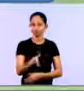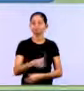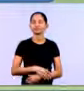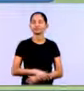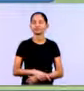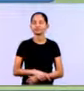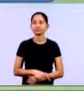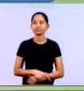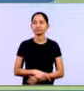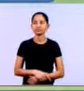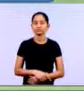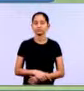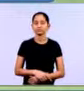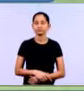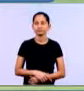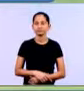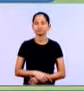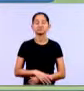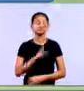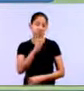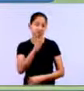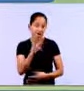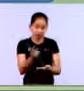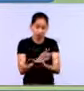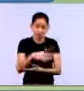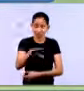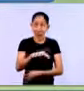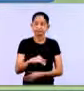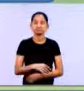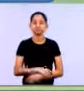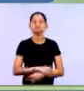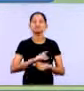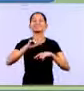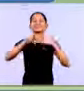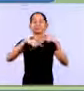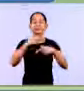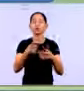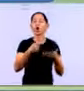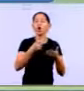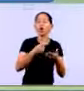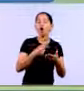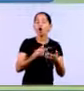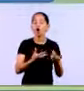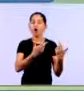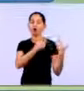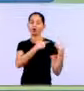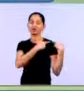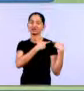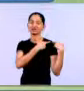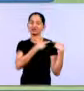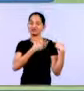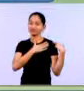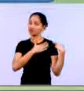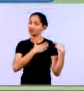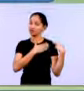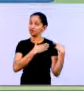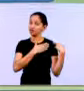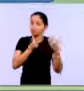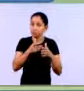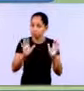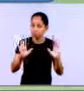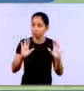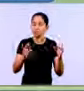no mundo, né, a partir do momento que eu executei. Eu tenho, portanto, a obrigação tributária. Para que ela se